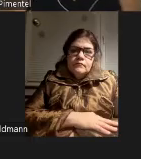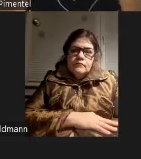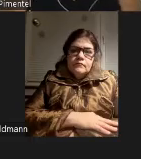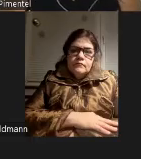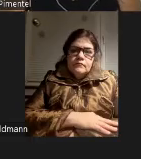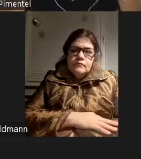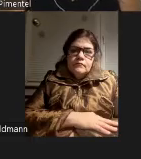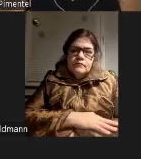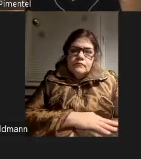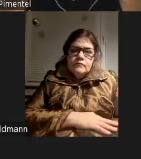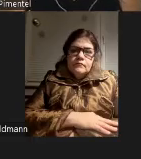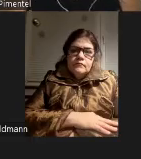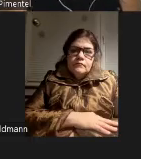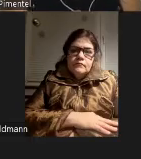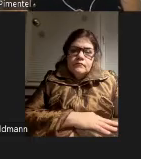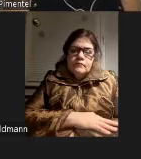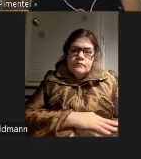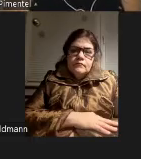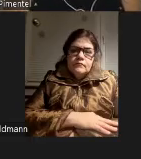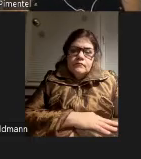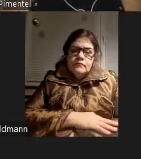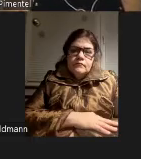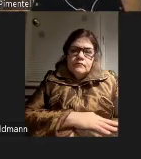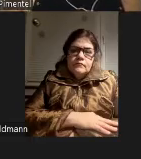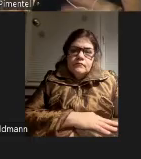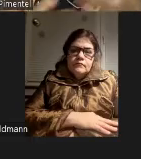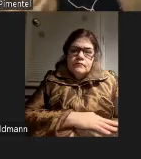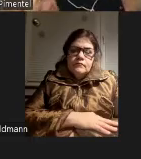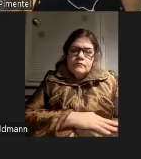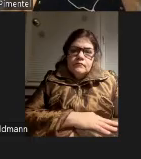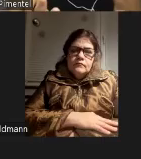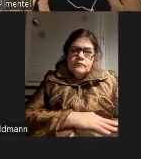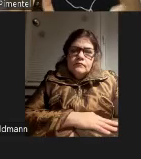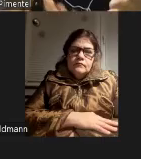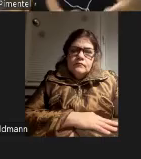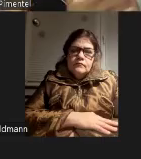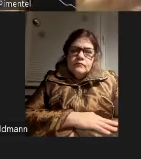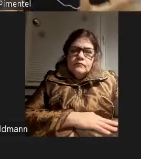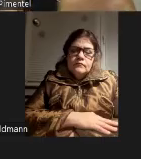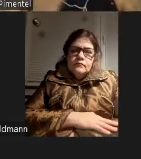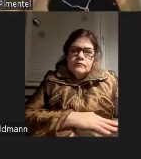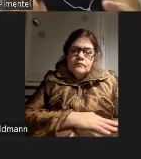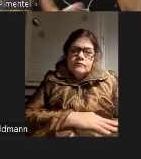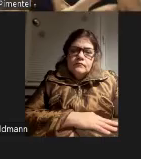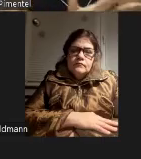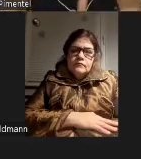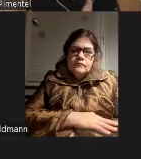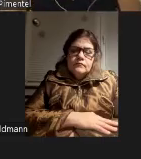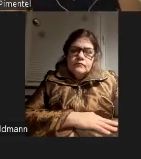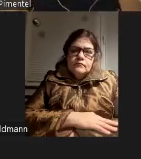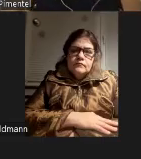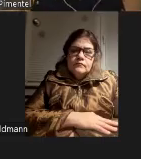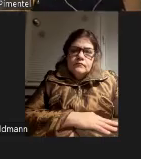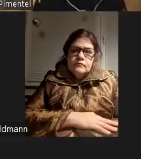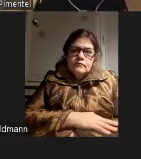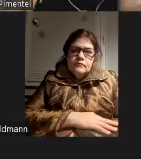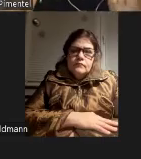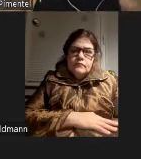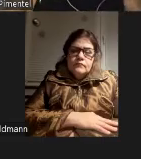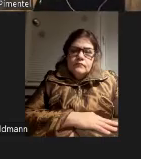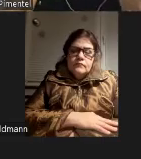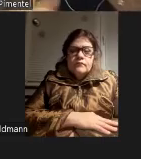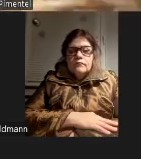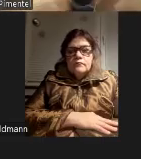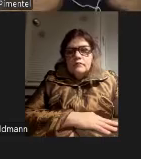analogia com a ampulheta do tempo, né, que ao deitar, ela que marca tempo, que fala sobre tempo,